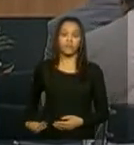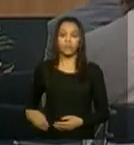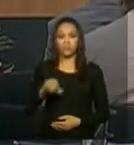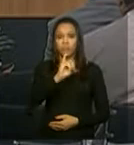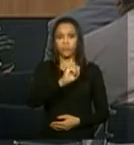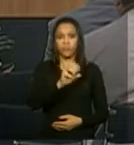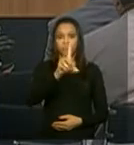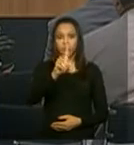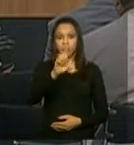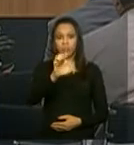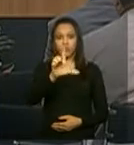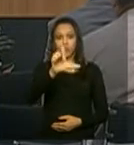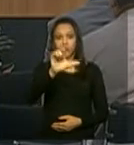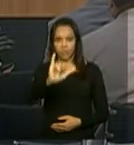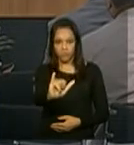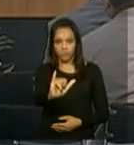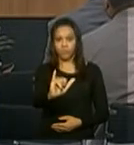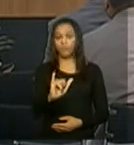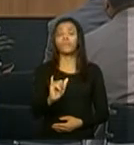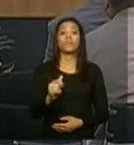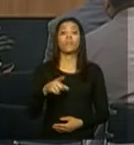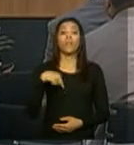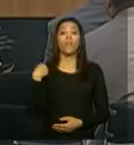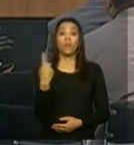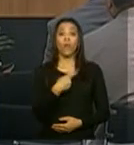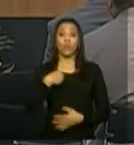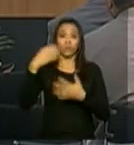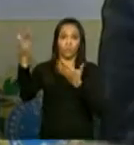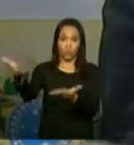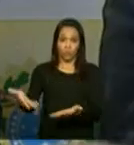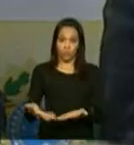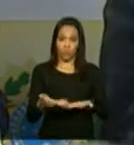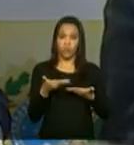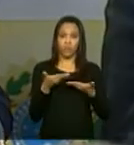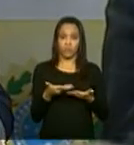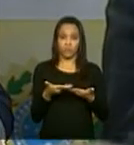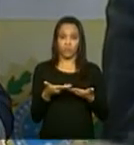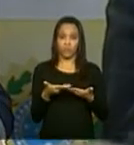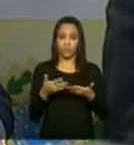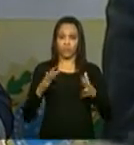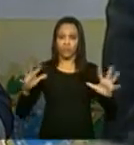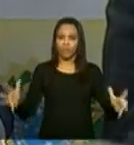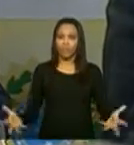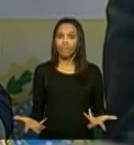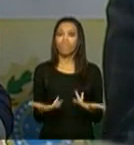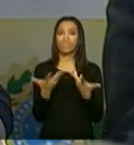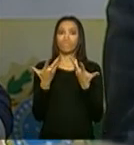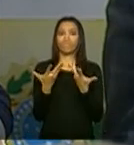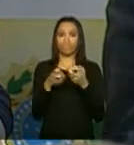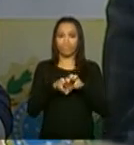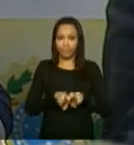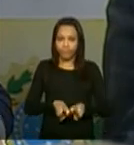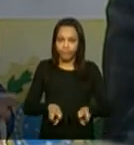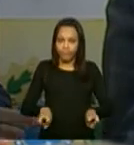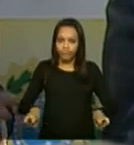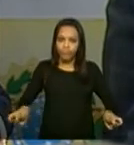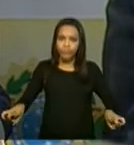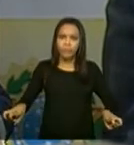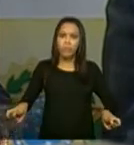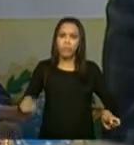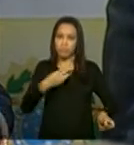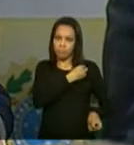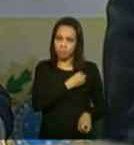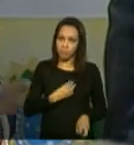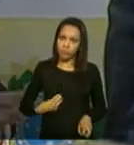nós convidamos para esta solenidade todos os ministros